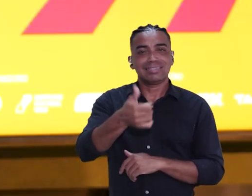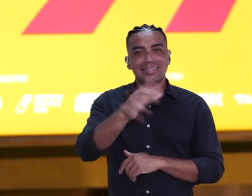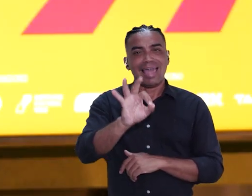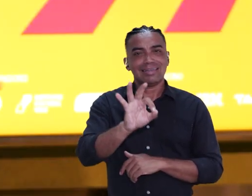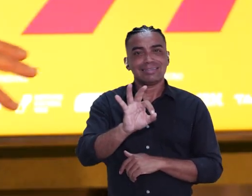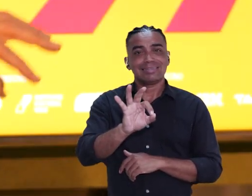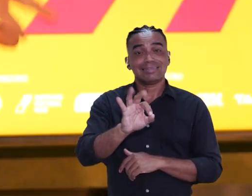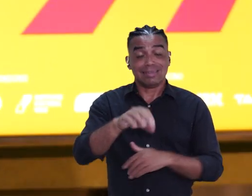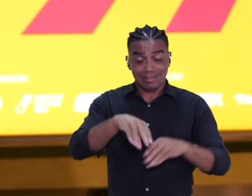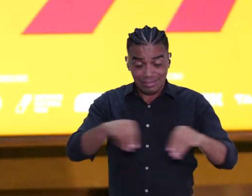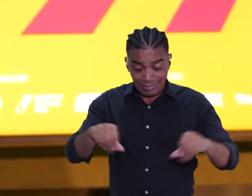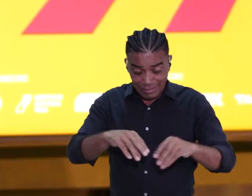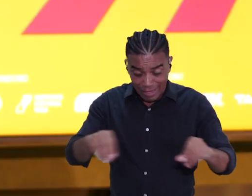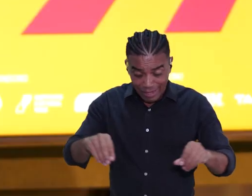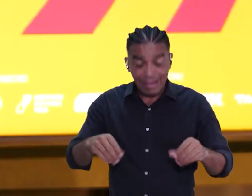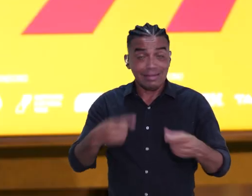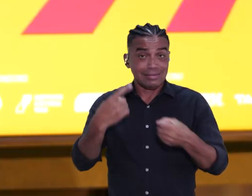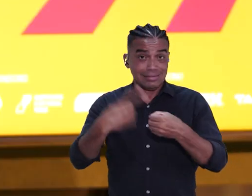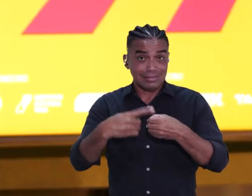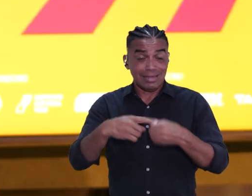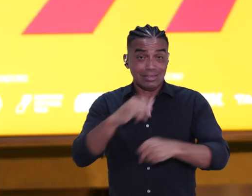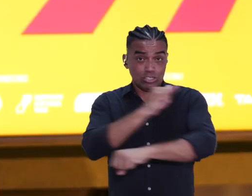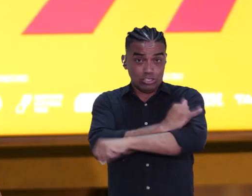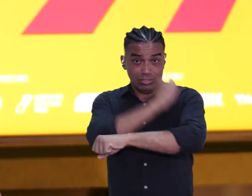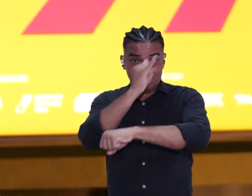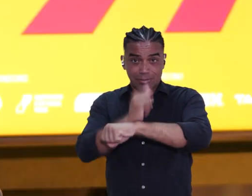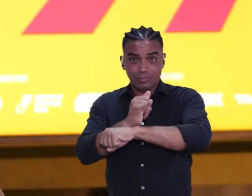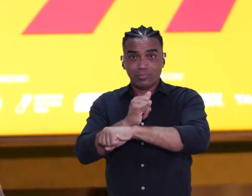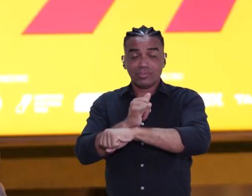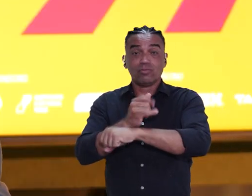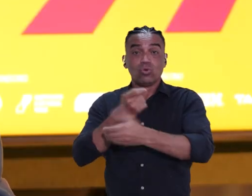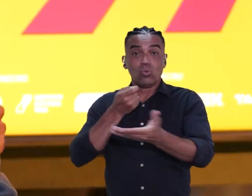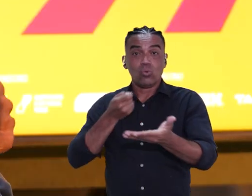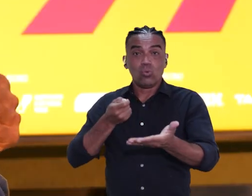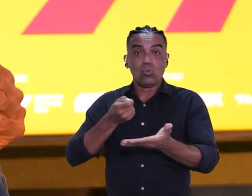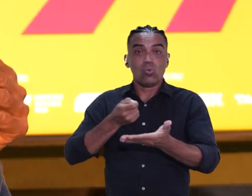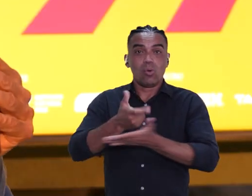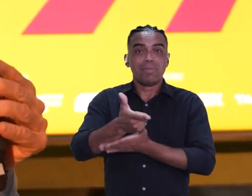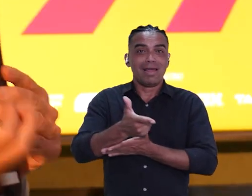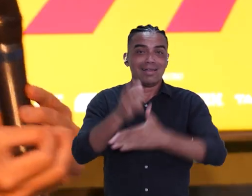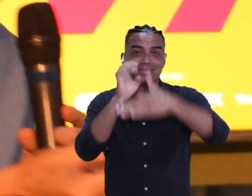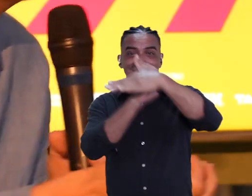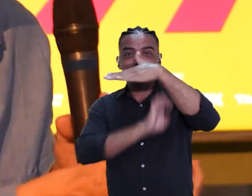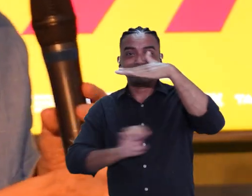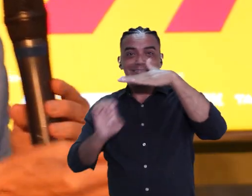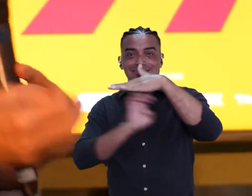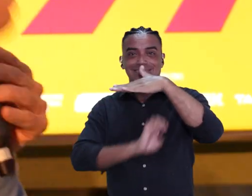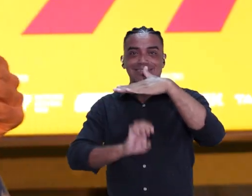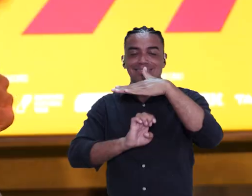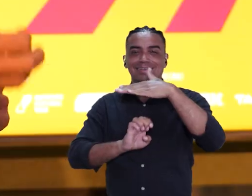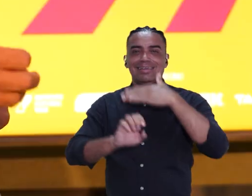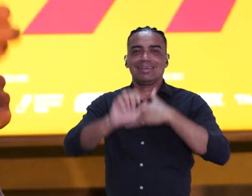1910, as terras de Itabira, as terras ferríferas, foram compradas por uma companhia